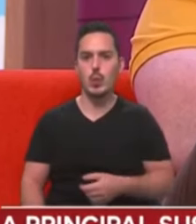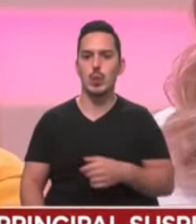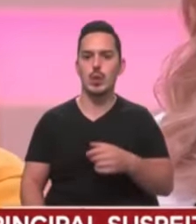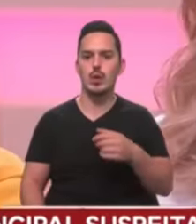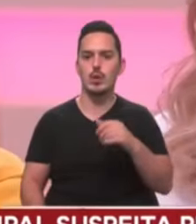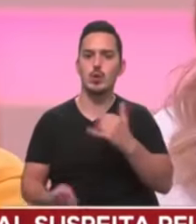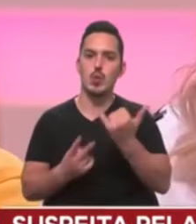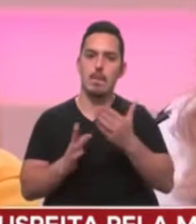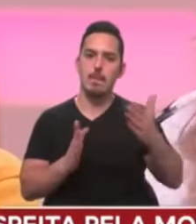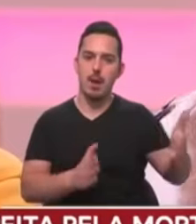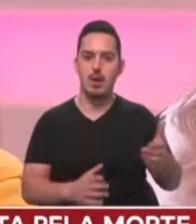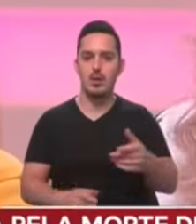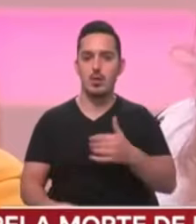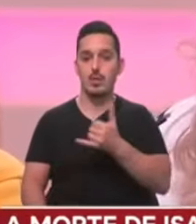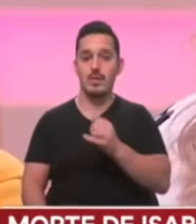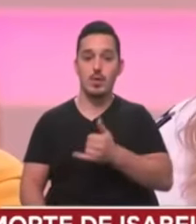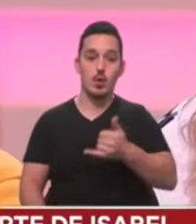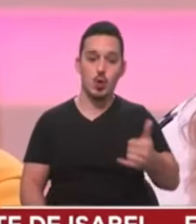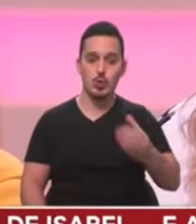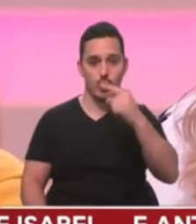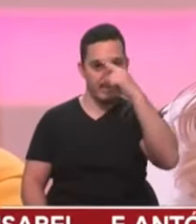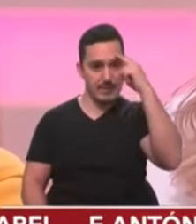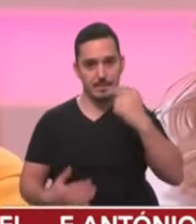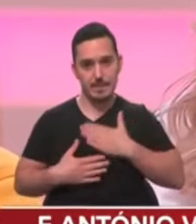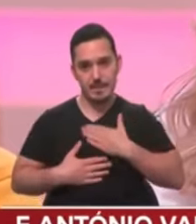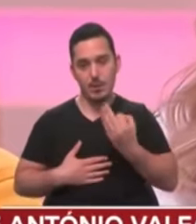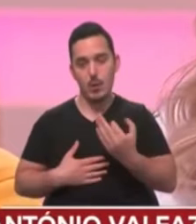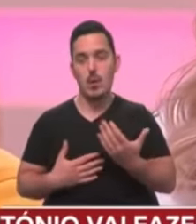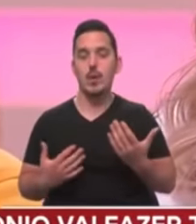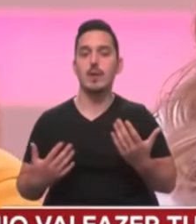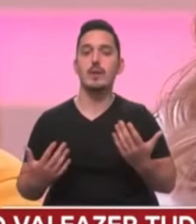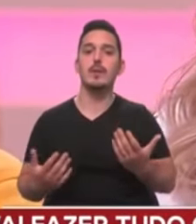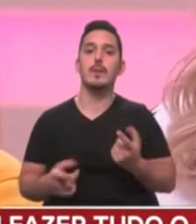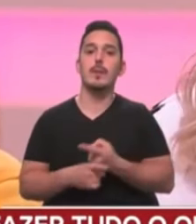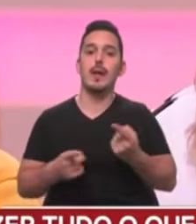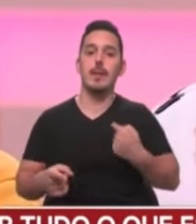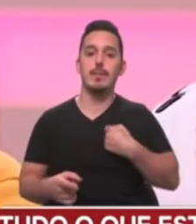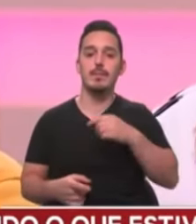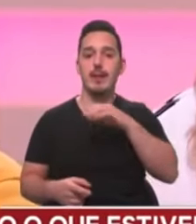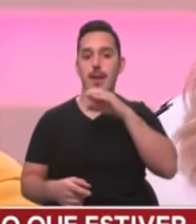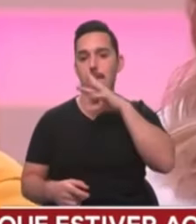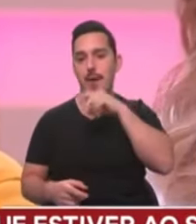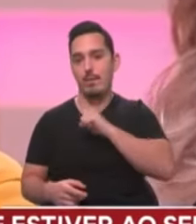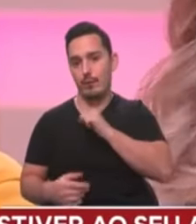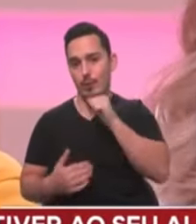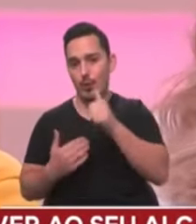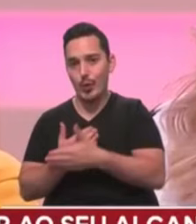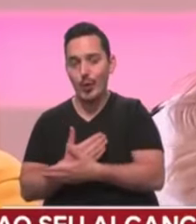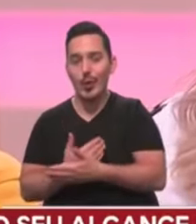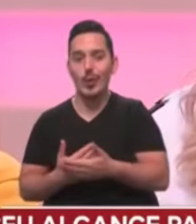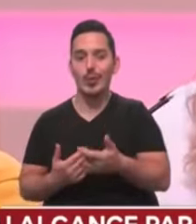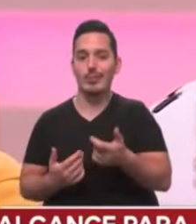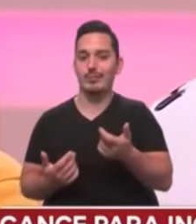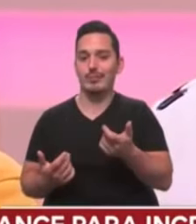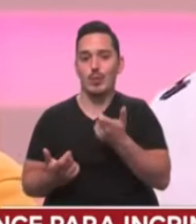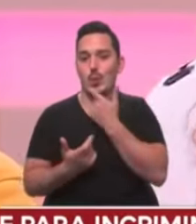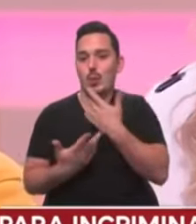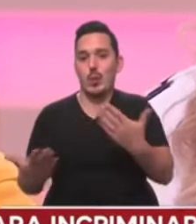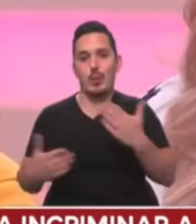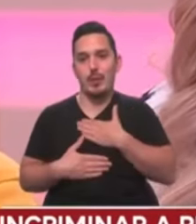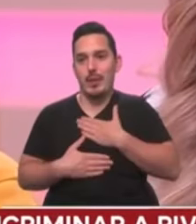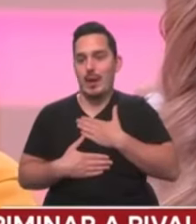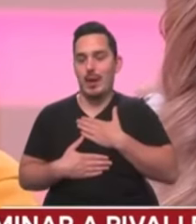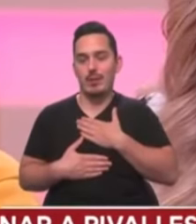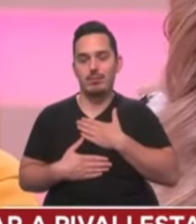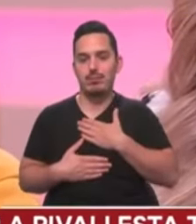a segunda parte, e o 2022 foi muito difícil para mim, Então, conte-me. porque perdi a minha mãe, que era tudo para mim. Pois havia